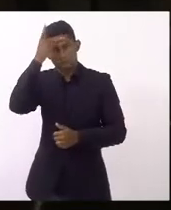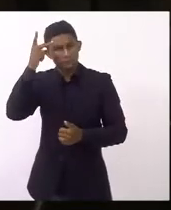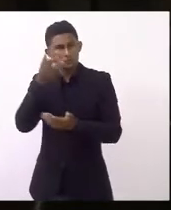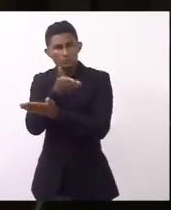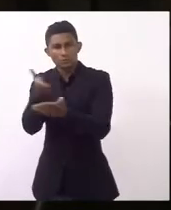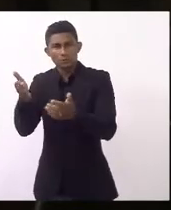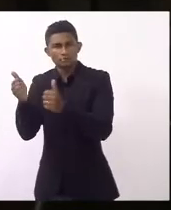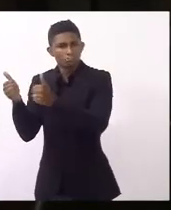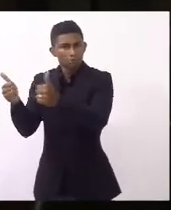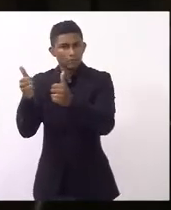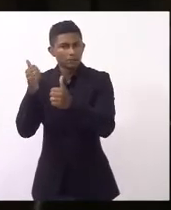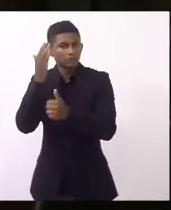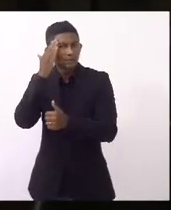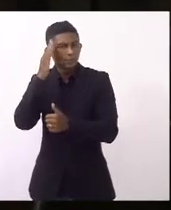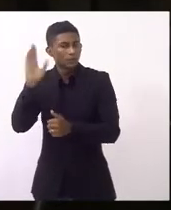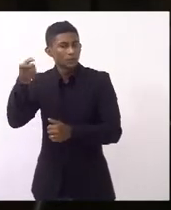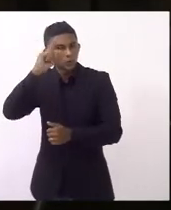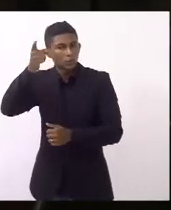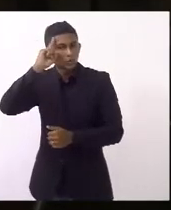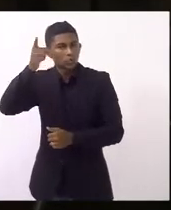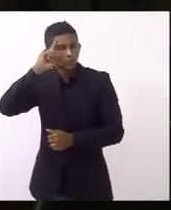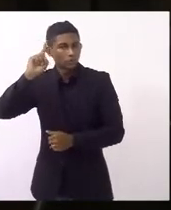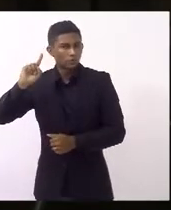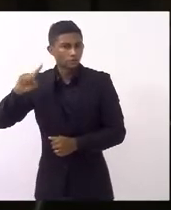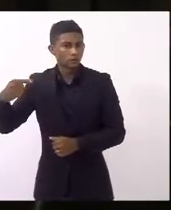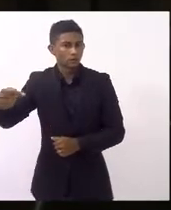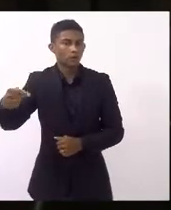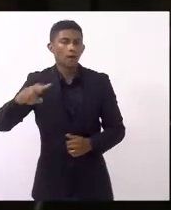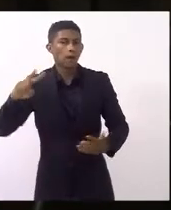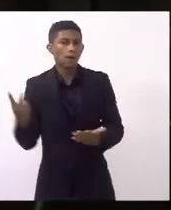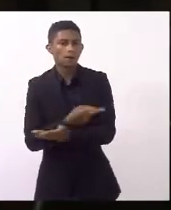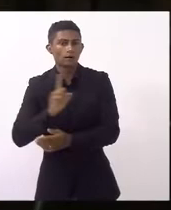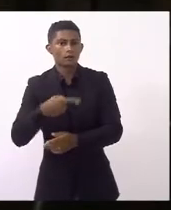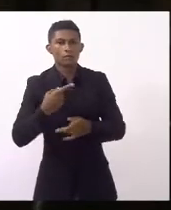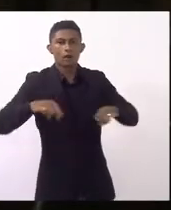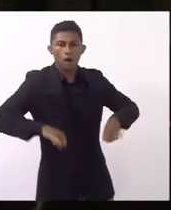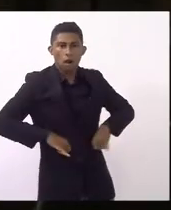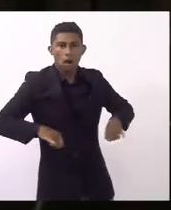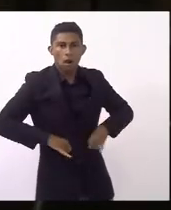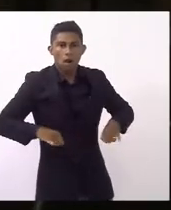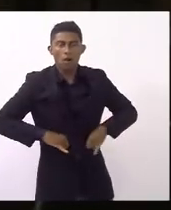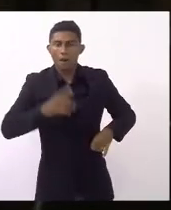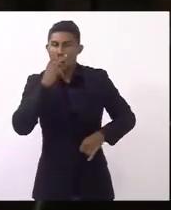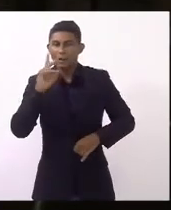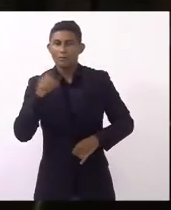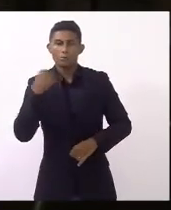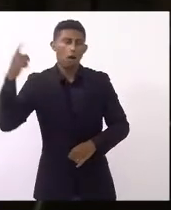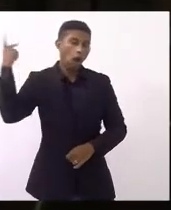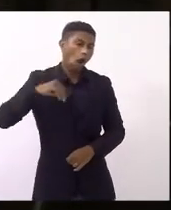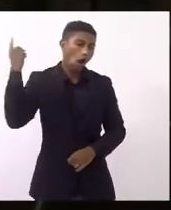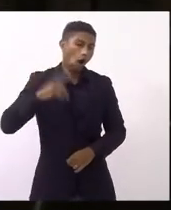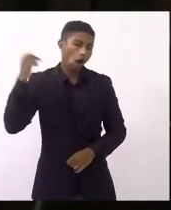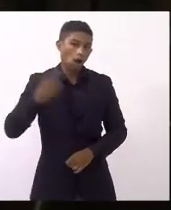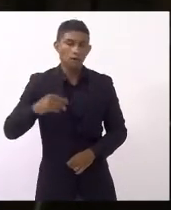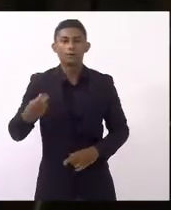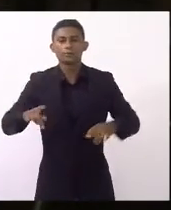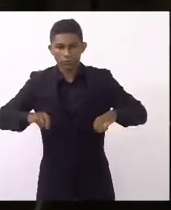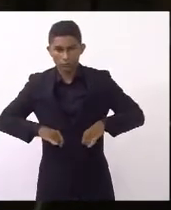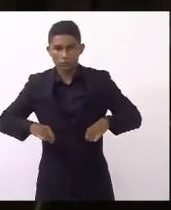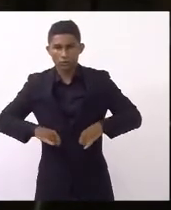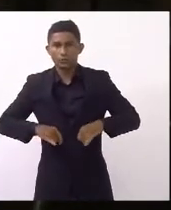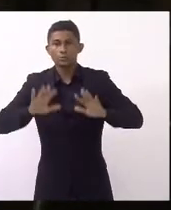resultado a gente tá aqui todos os dias tomando as nossas batatas contemporânea de nossas costas eu quero